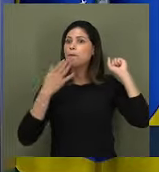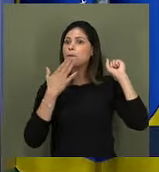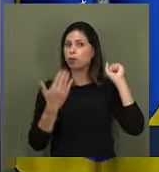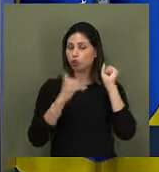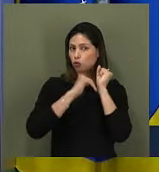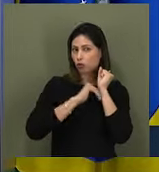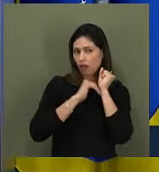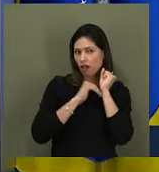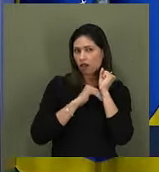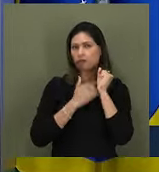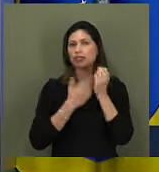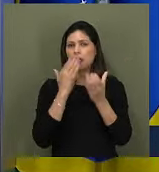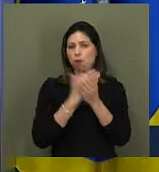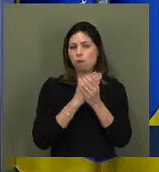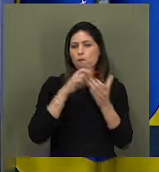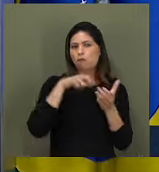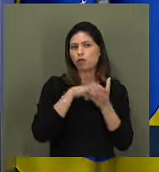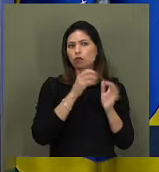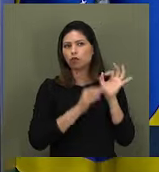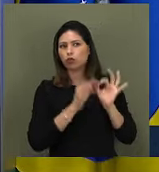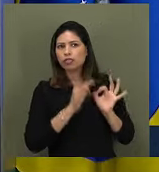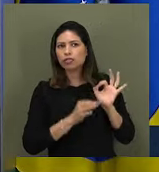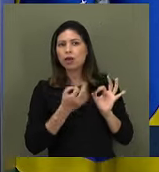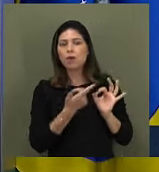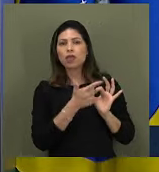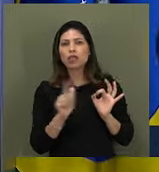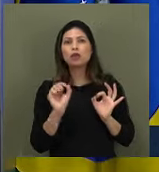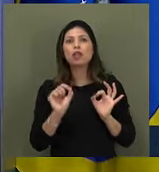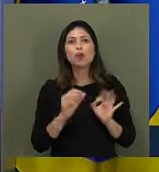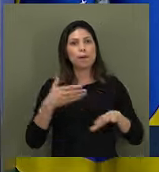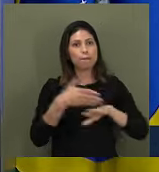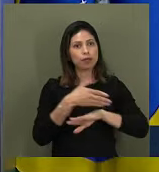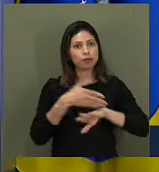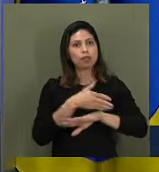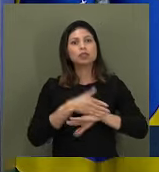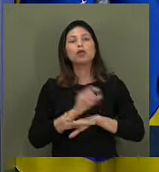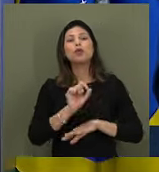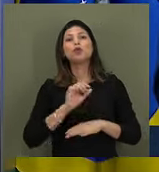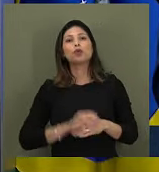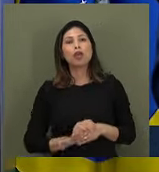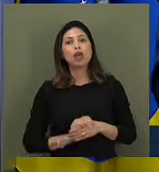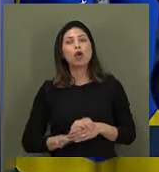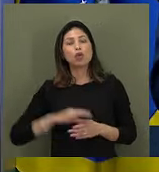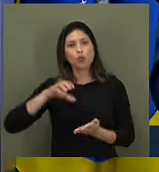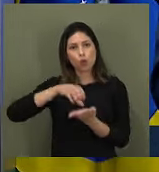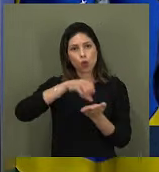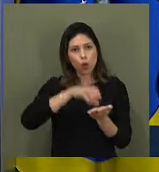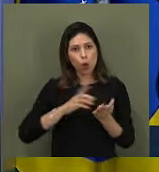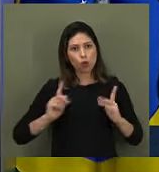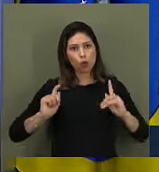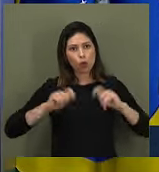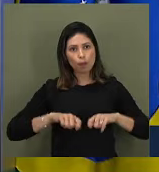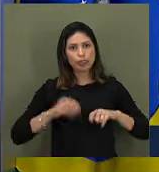anômalos sem a participação do Ministério Público órgão competente restituiu a censura prévia